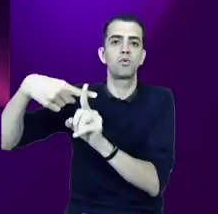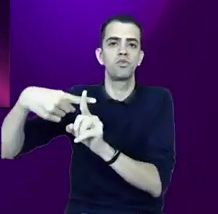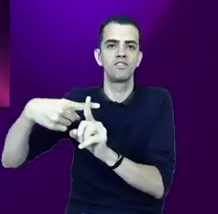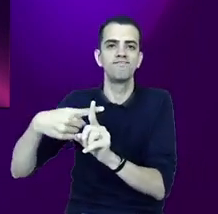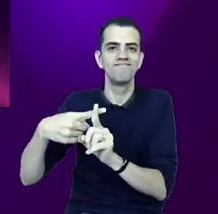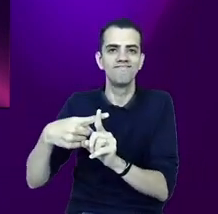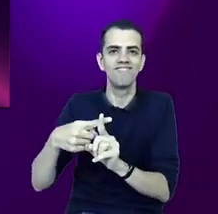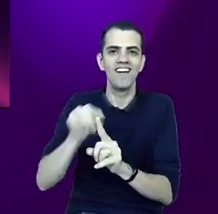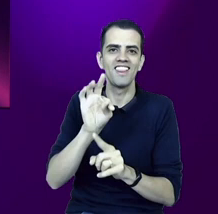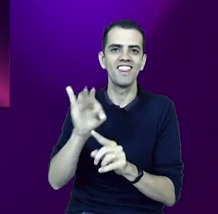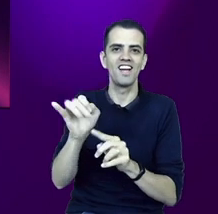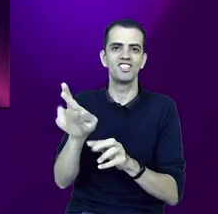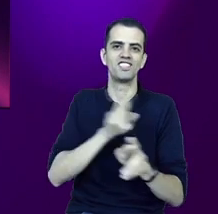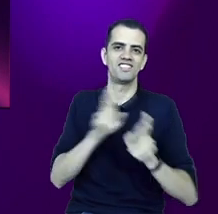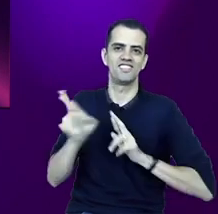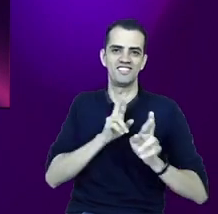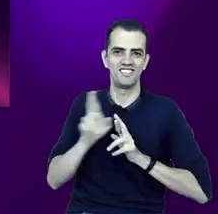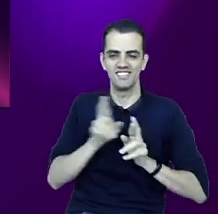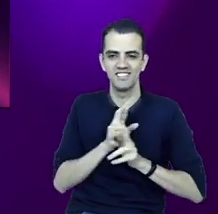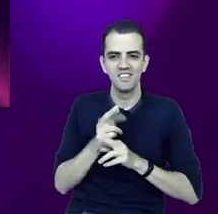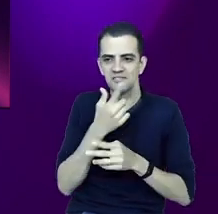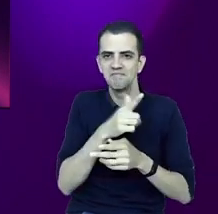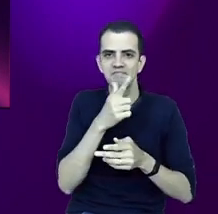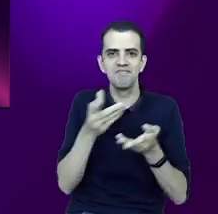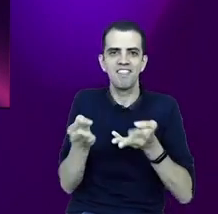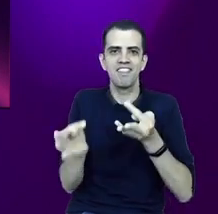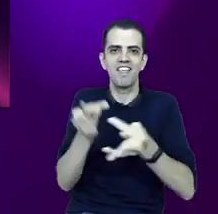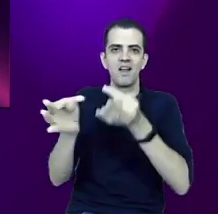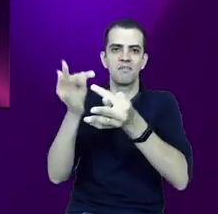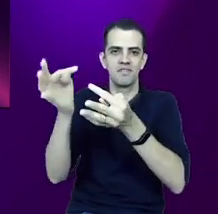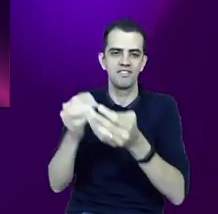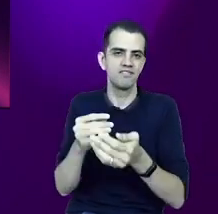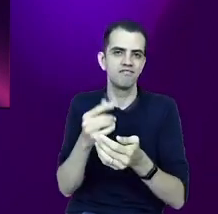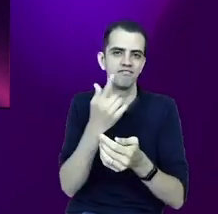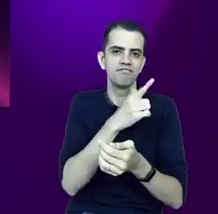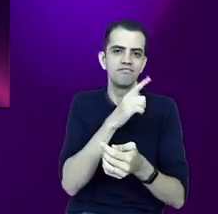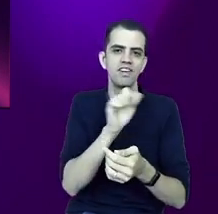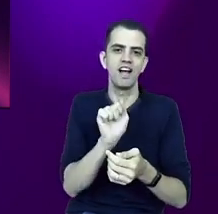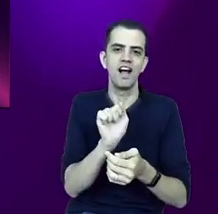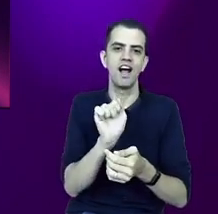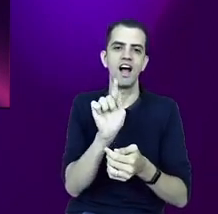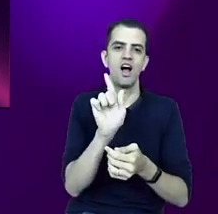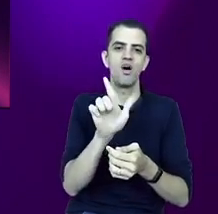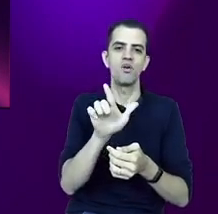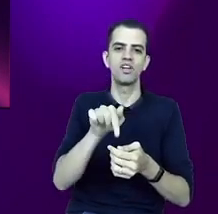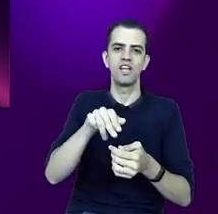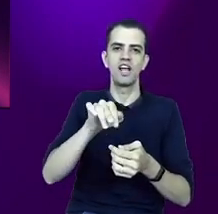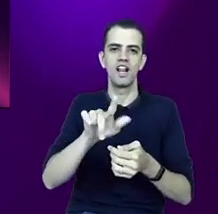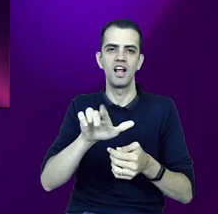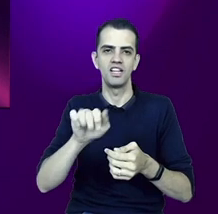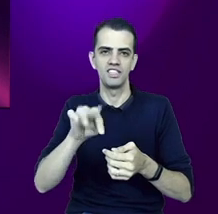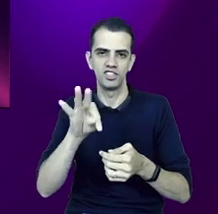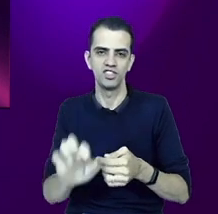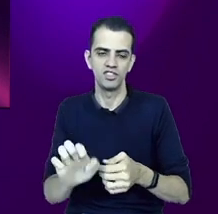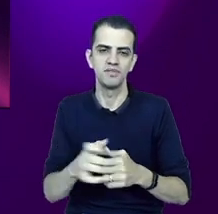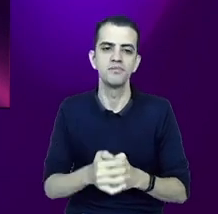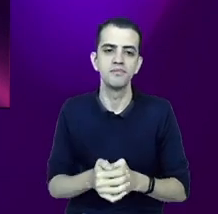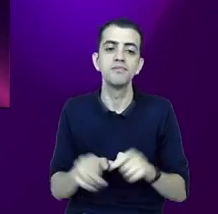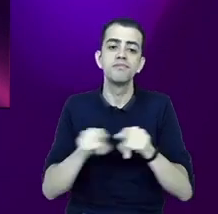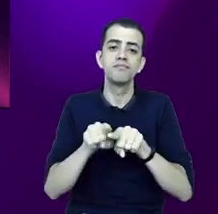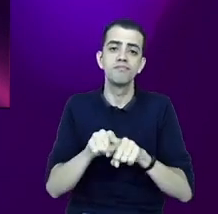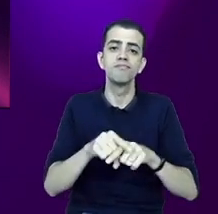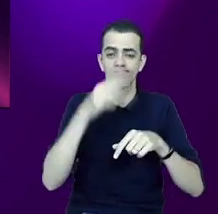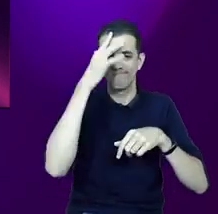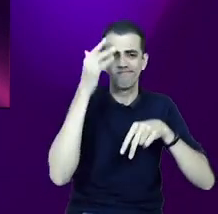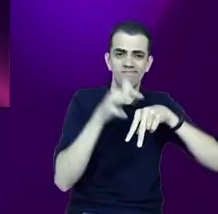taxa de resposta às terapias alquilantes, como a gente vê aqui a evolução diferente daqueles pacientes que